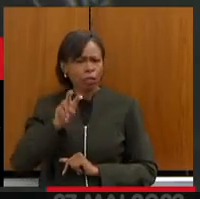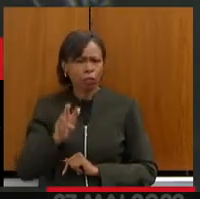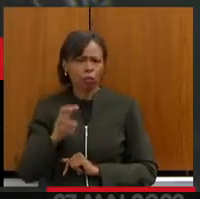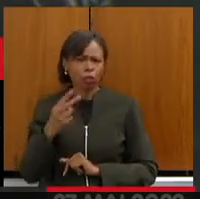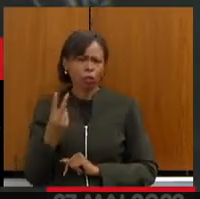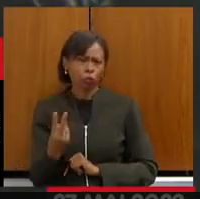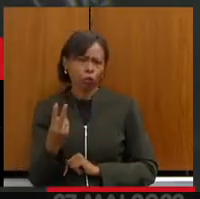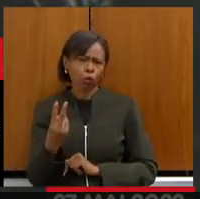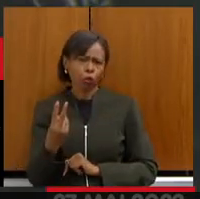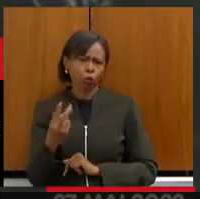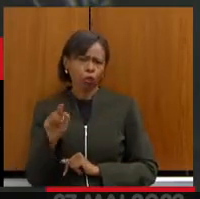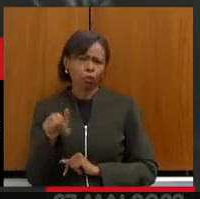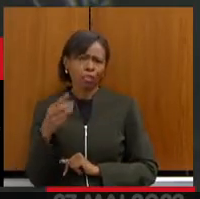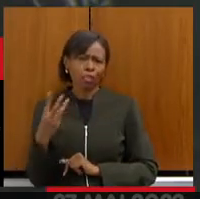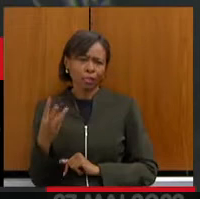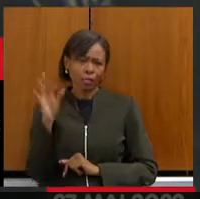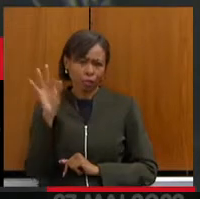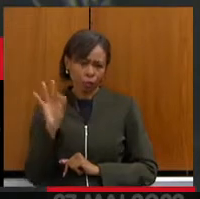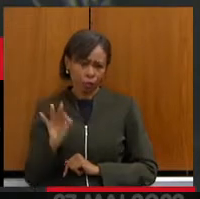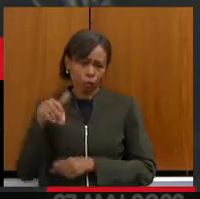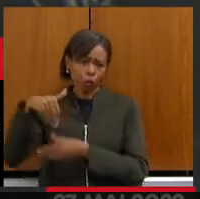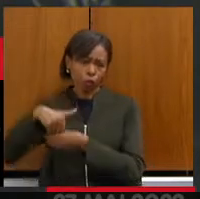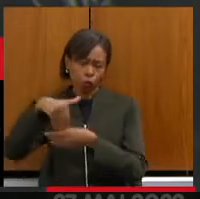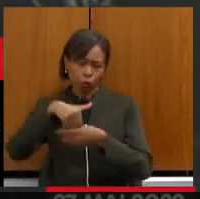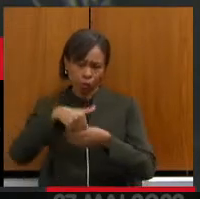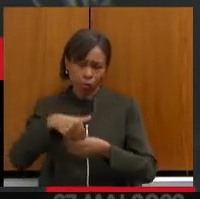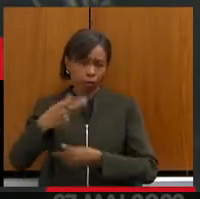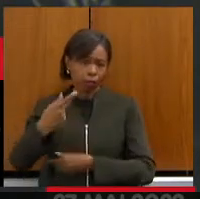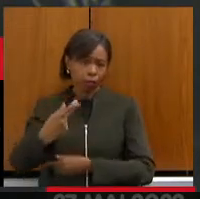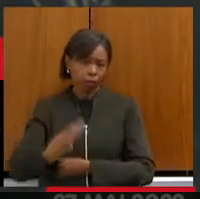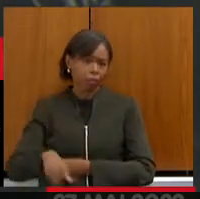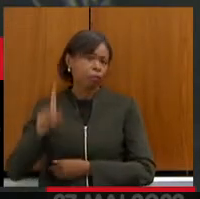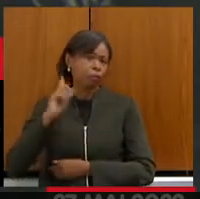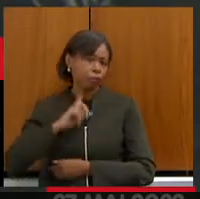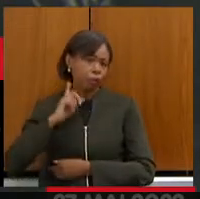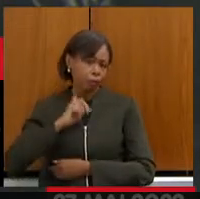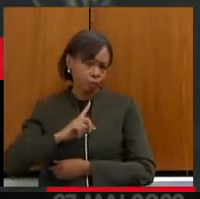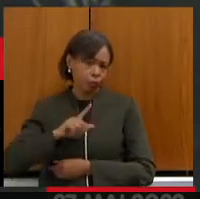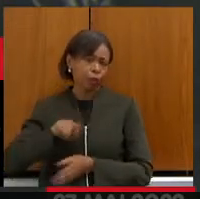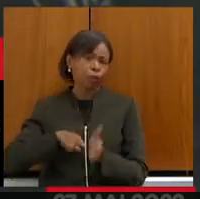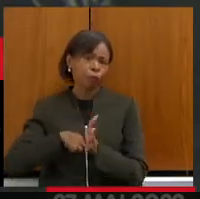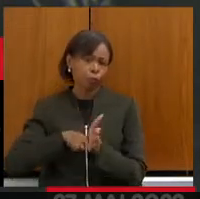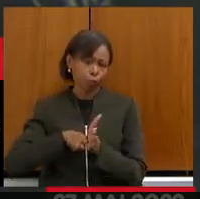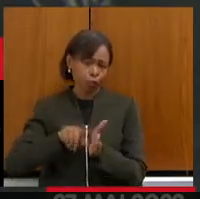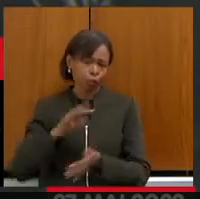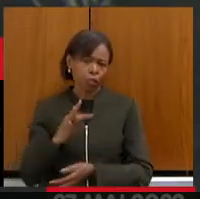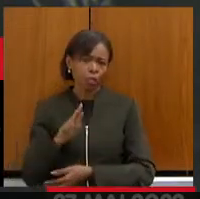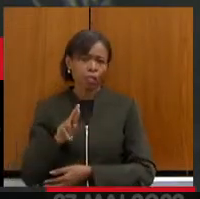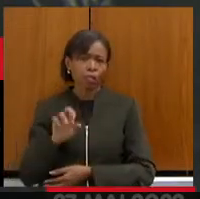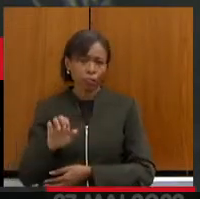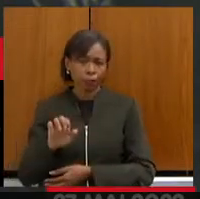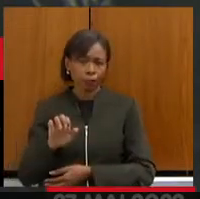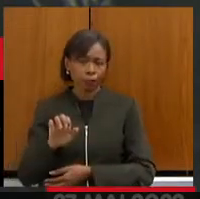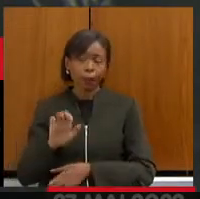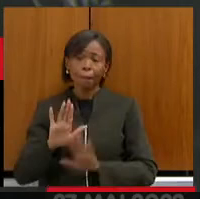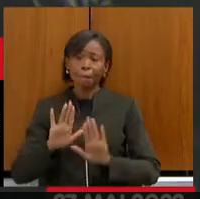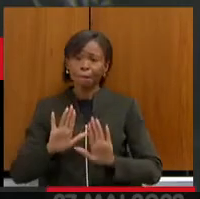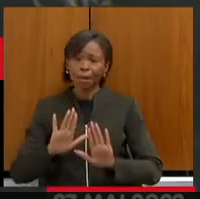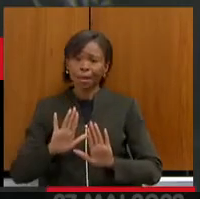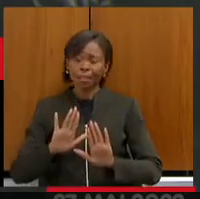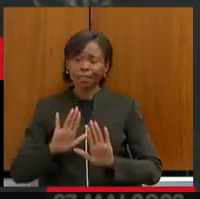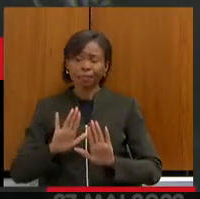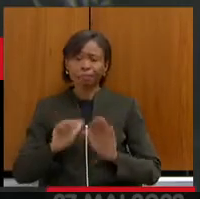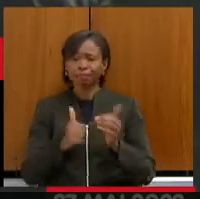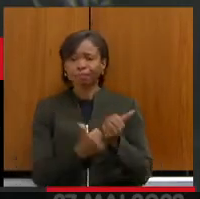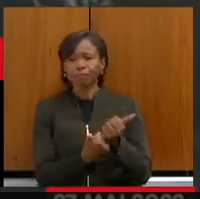52,3 por cento do eleitorado em Minas Gerais segundo dados do TRE Minas Gerais mas estão sub-representadas na